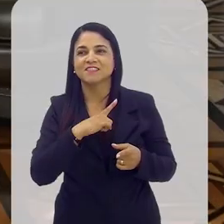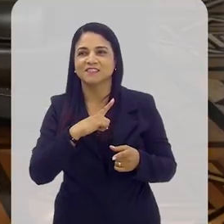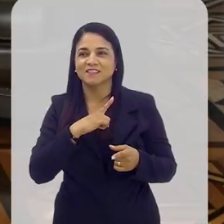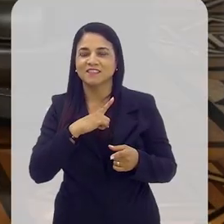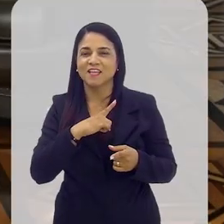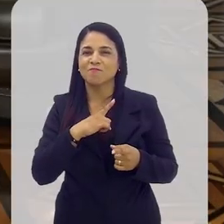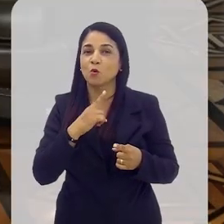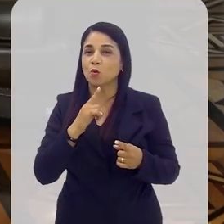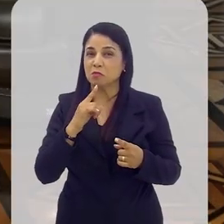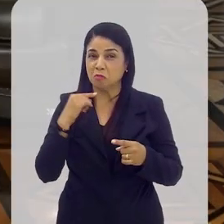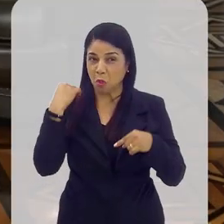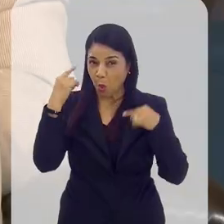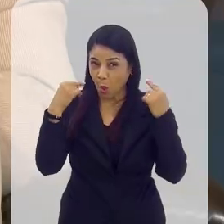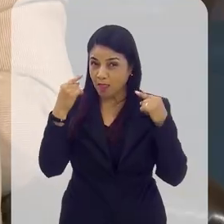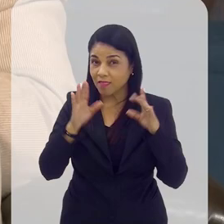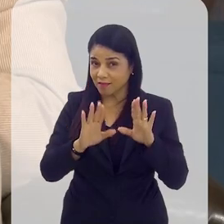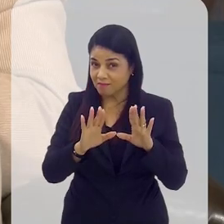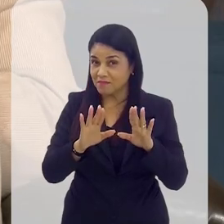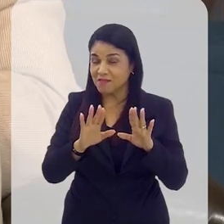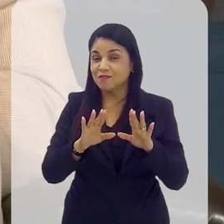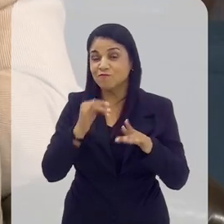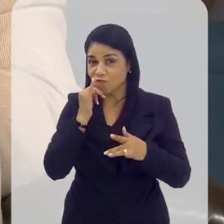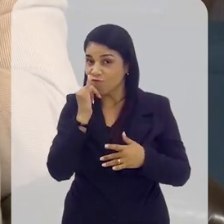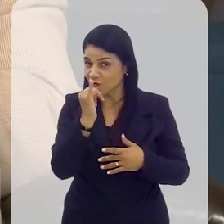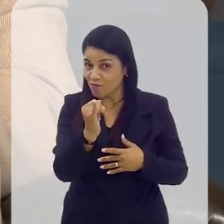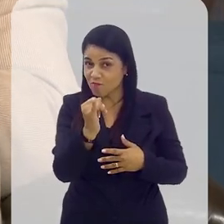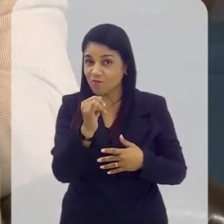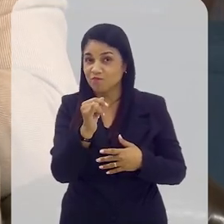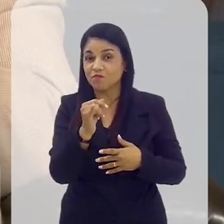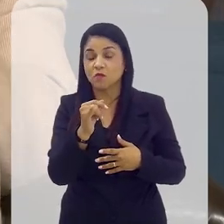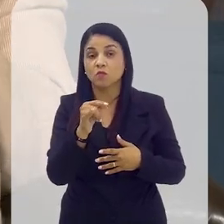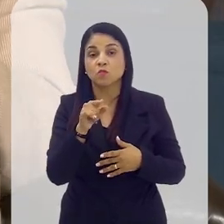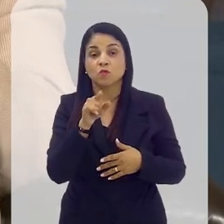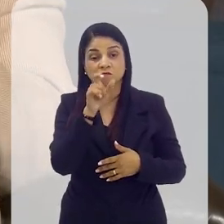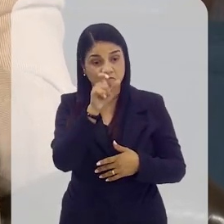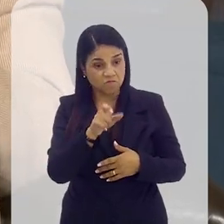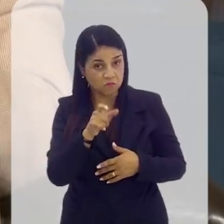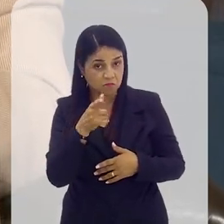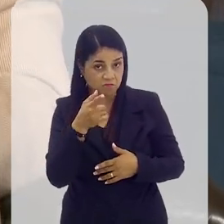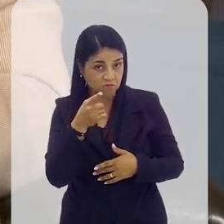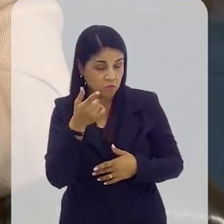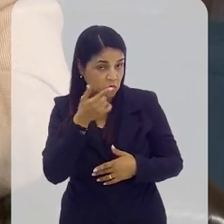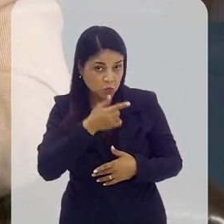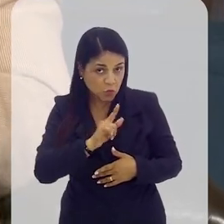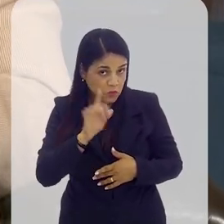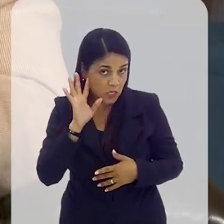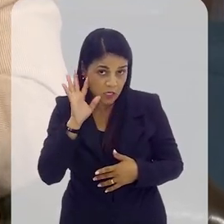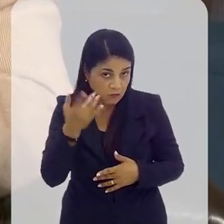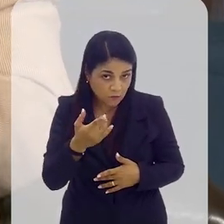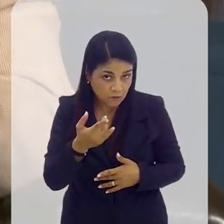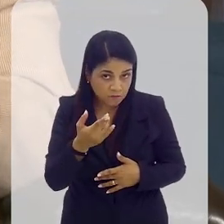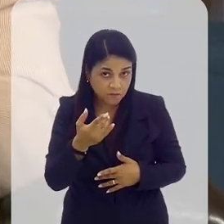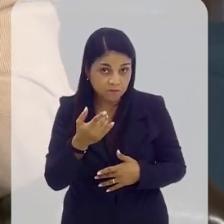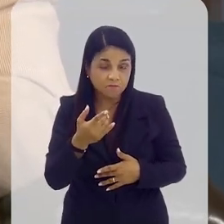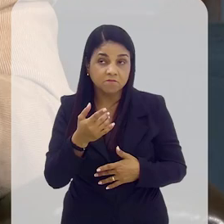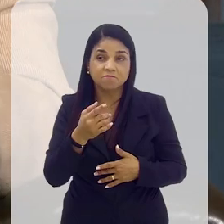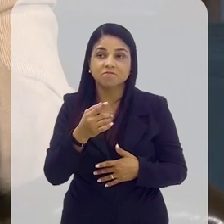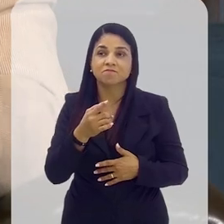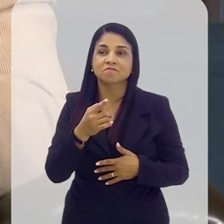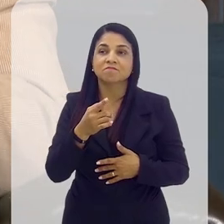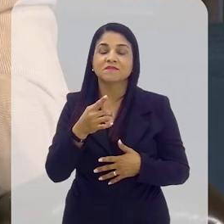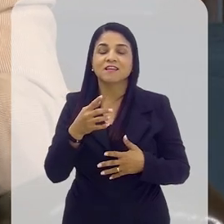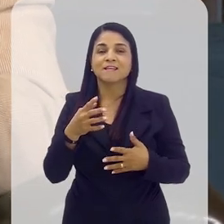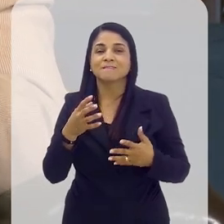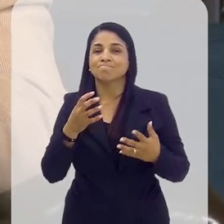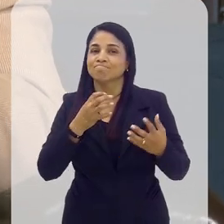uma parada assim muito doida. Deixa eu falar para você aqui, que quando você não resolve e você quer resolver, aí entra